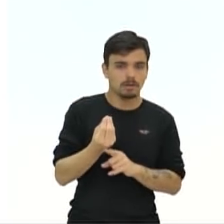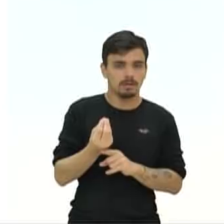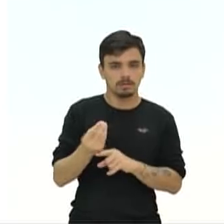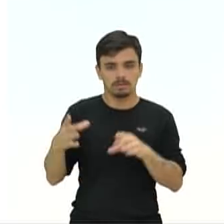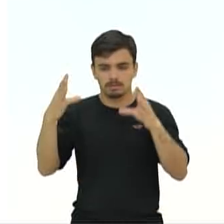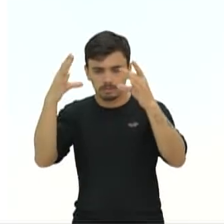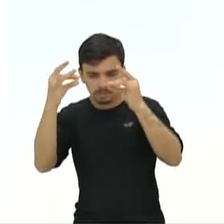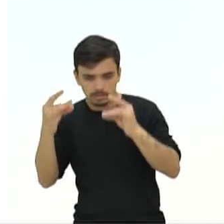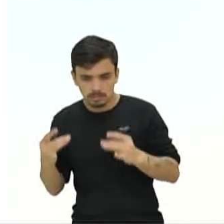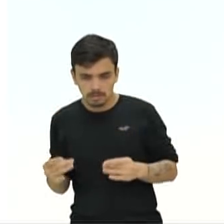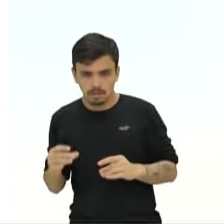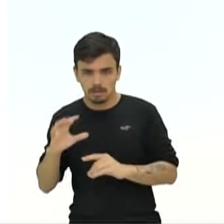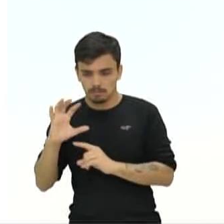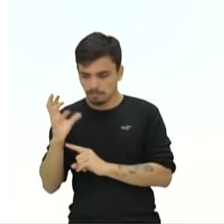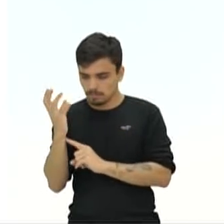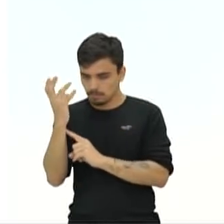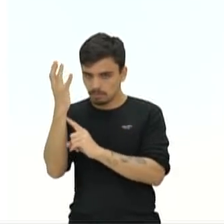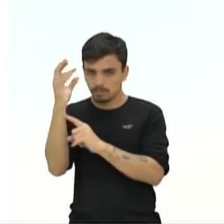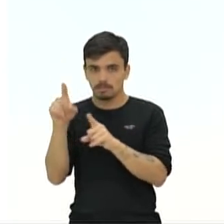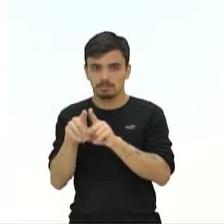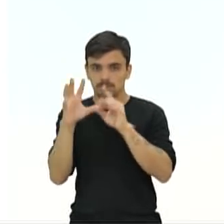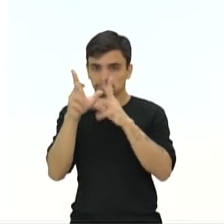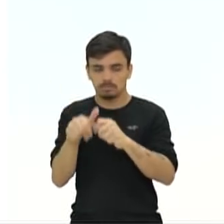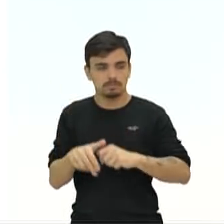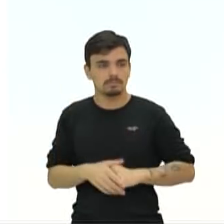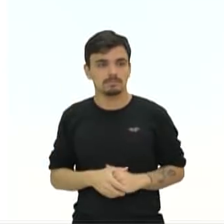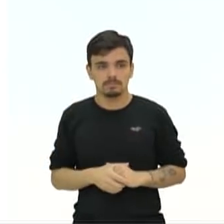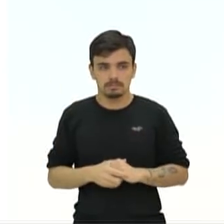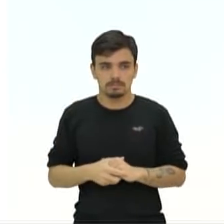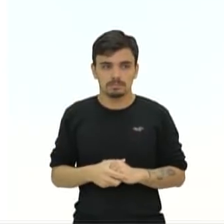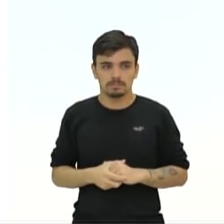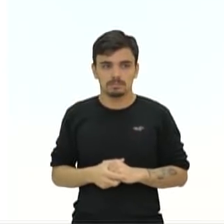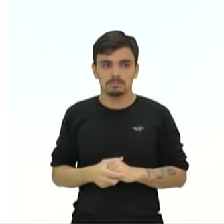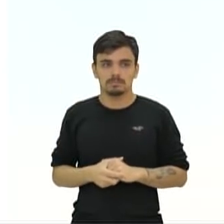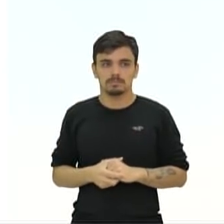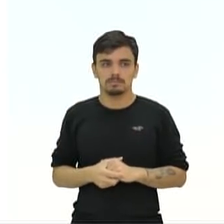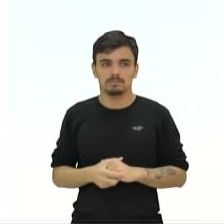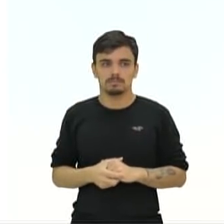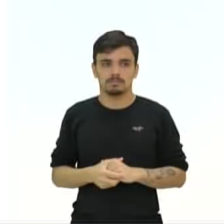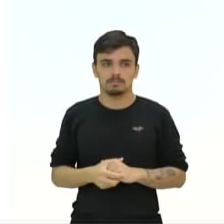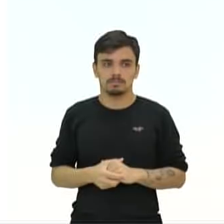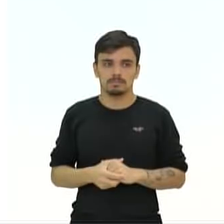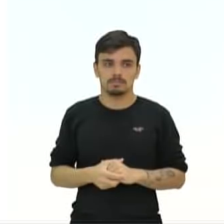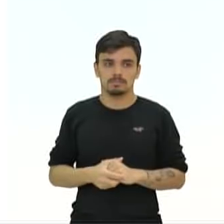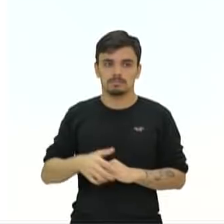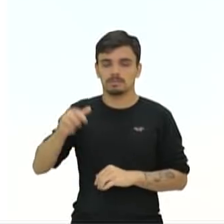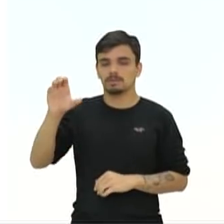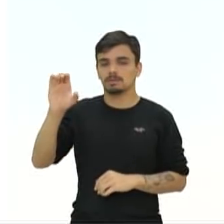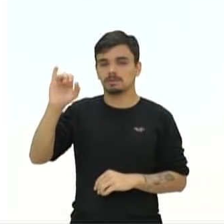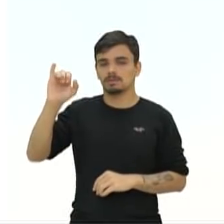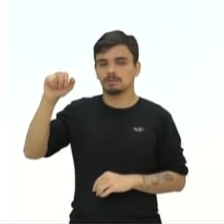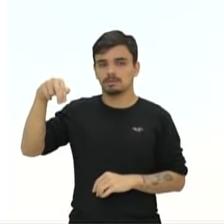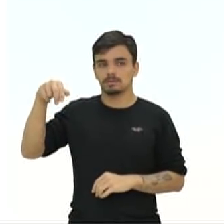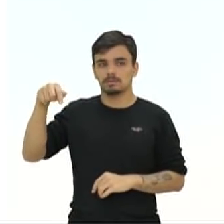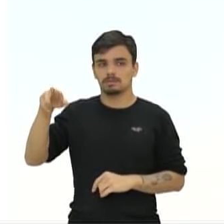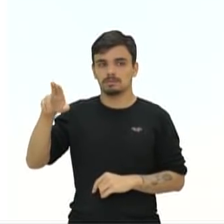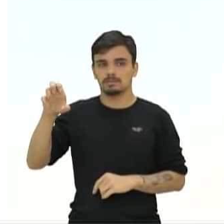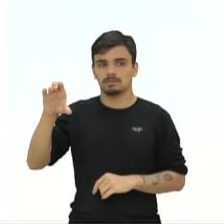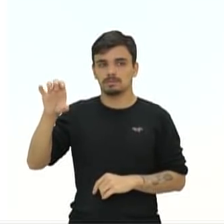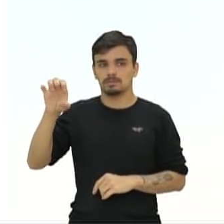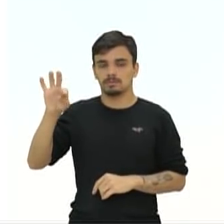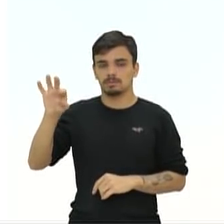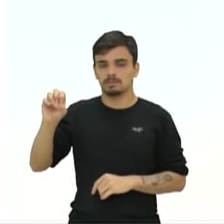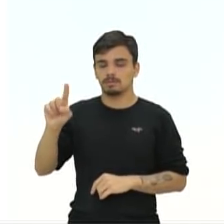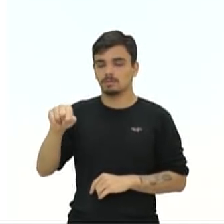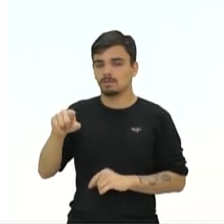dos afrescos. Olha lá. O Cinquecento, Michelangelo. Isso daqui